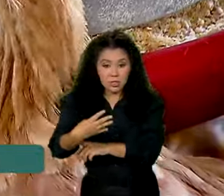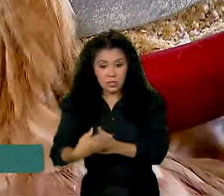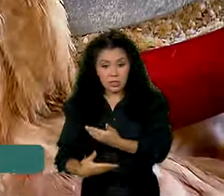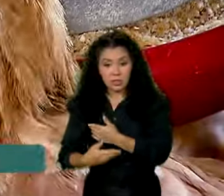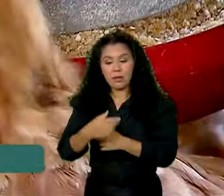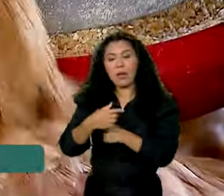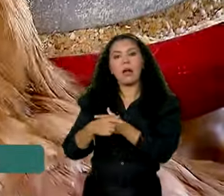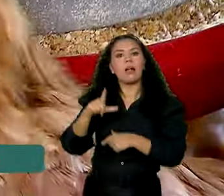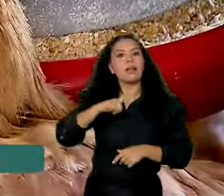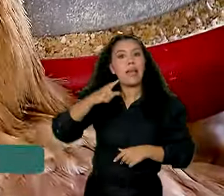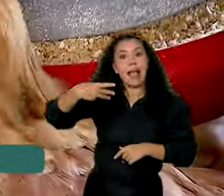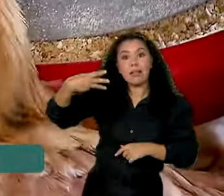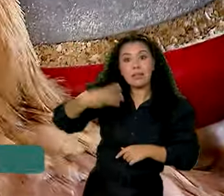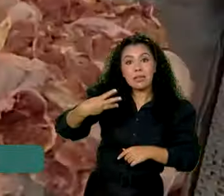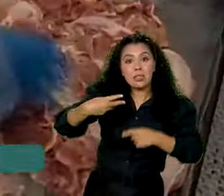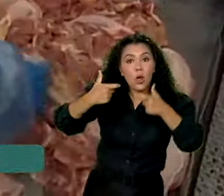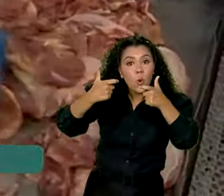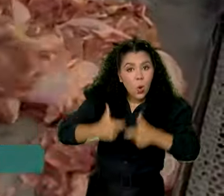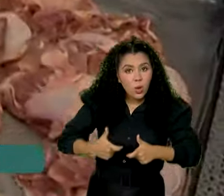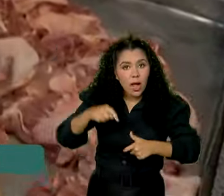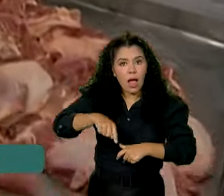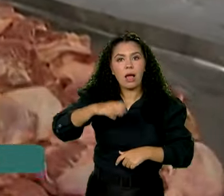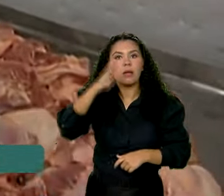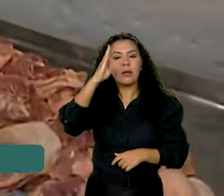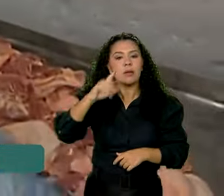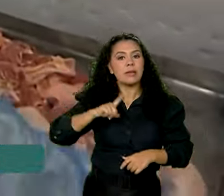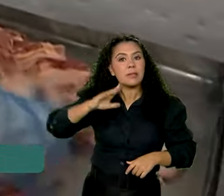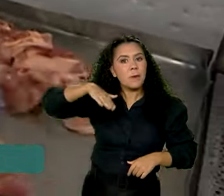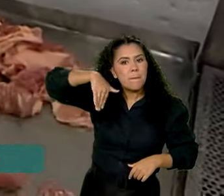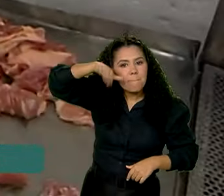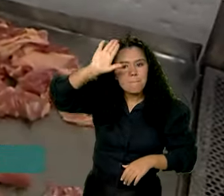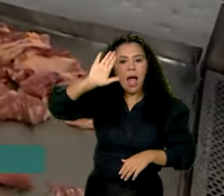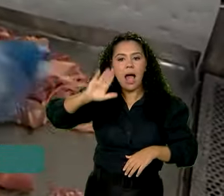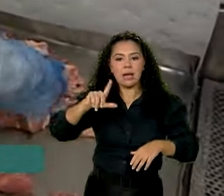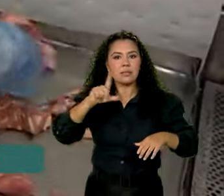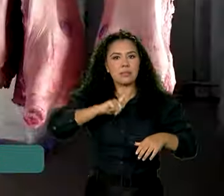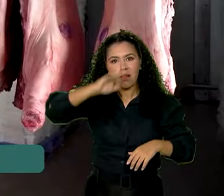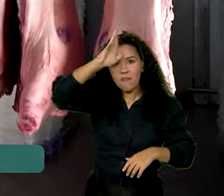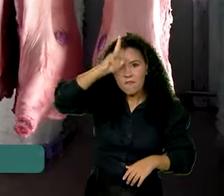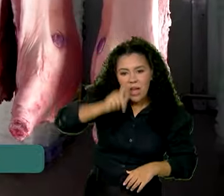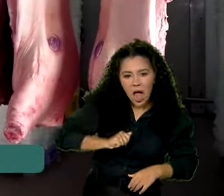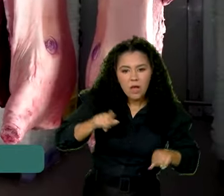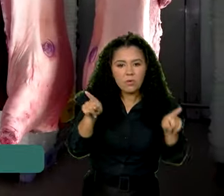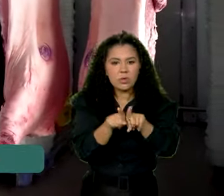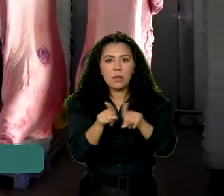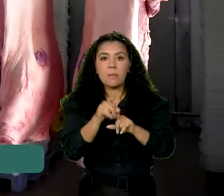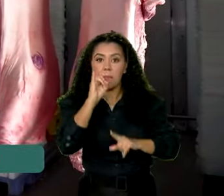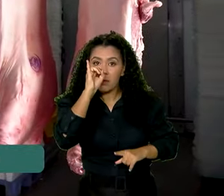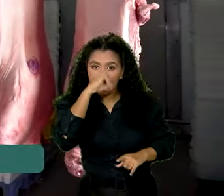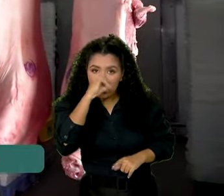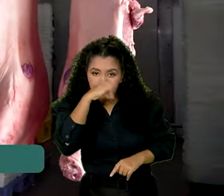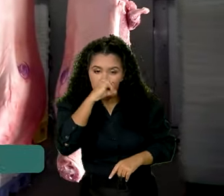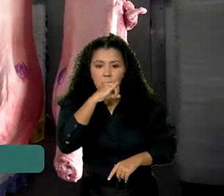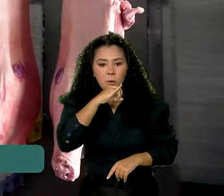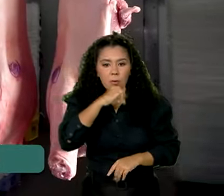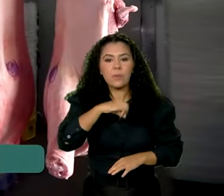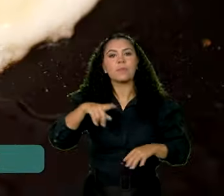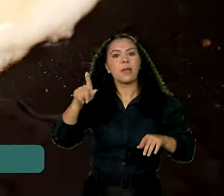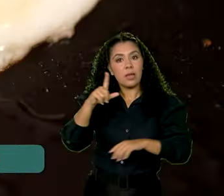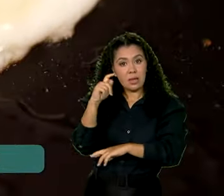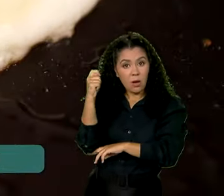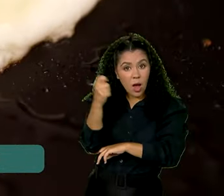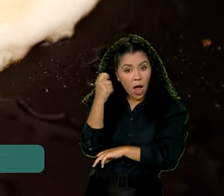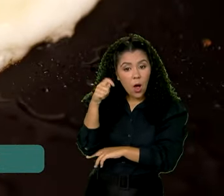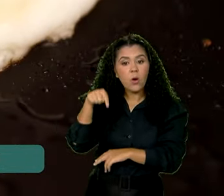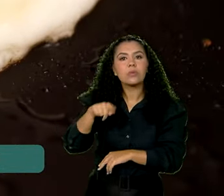a terceira colocação entre aqueles que mais abateram frangos e suínos. E o estado gaúcho